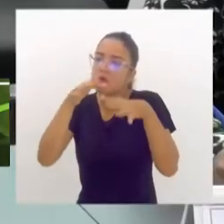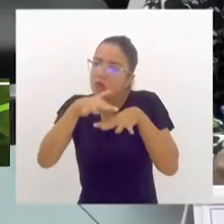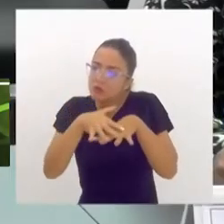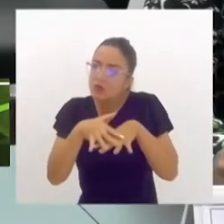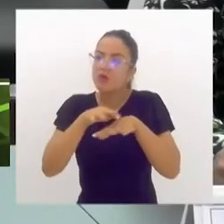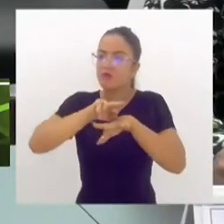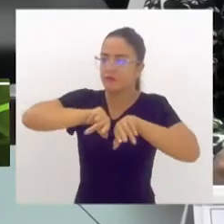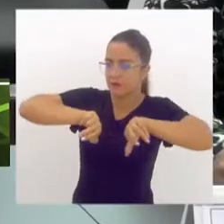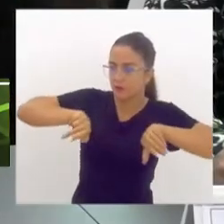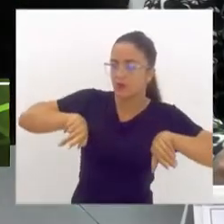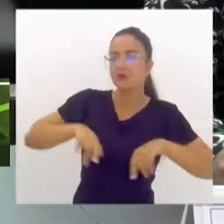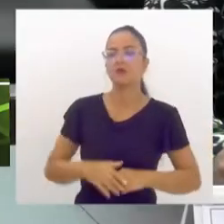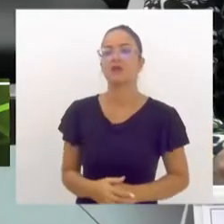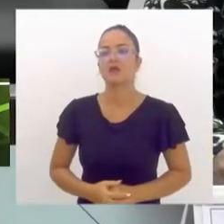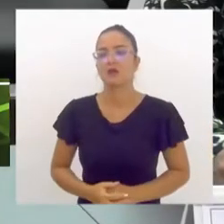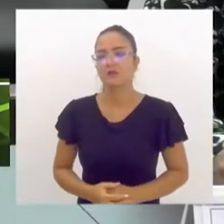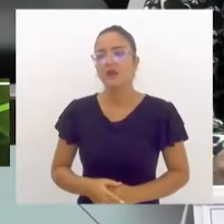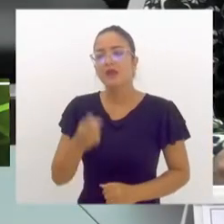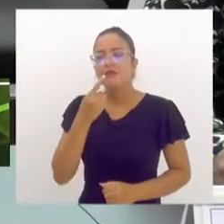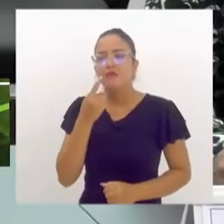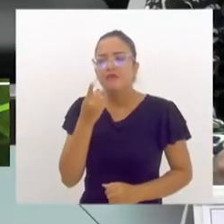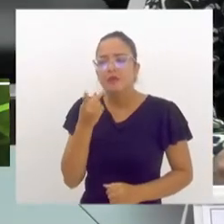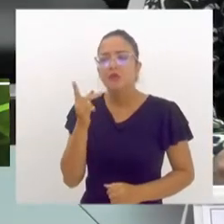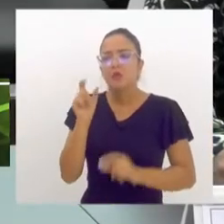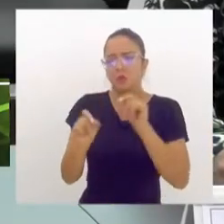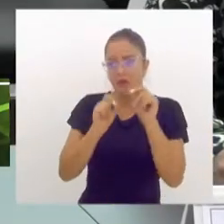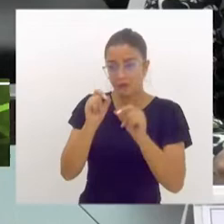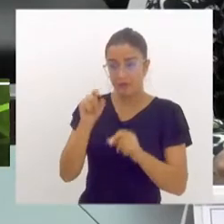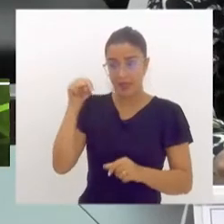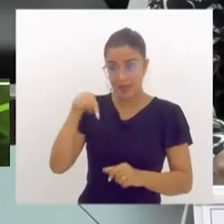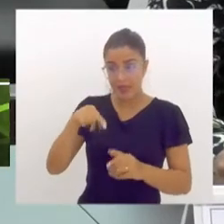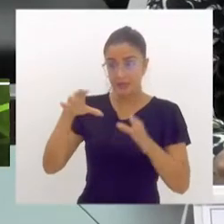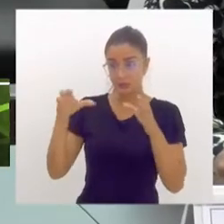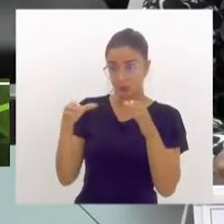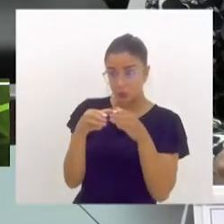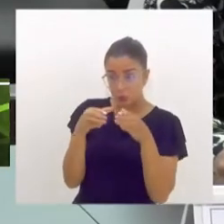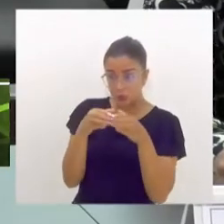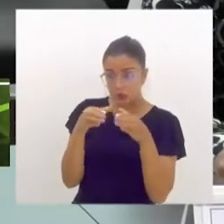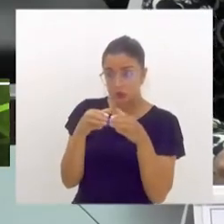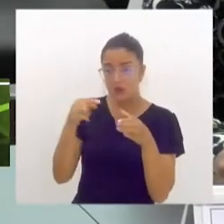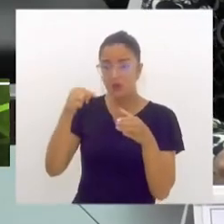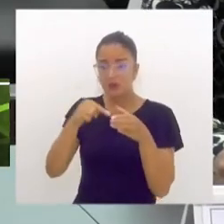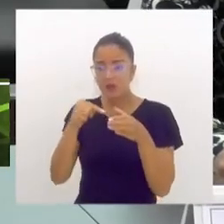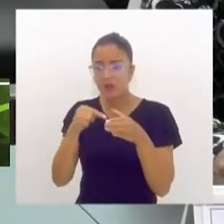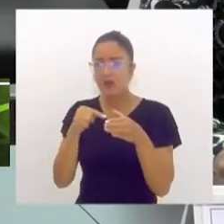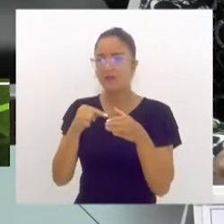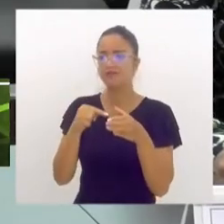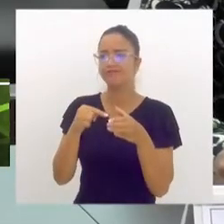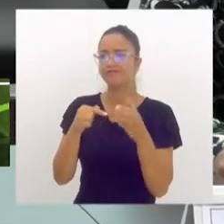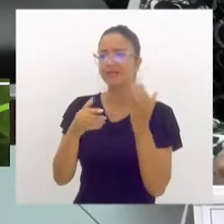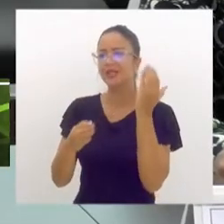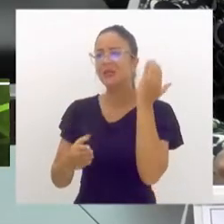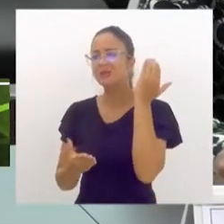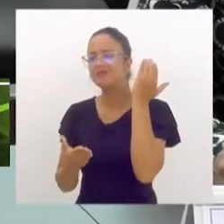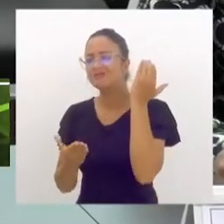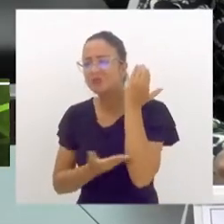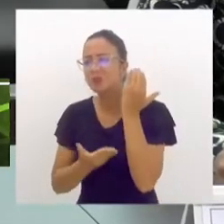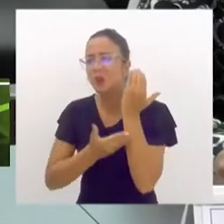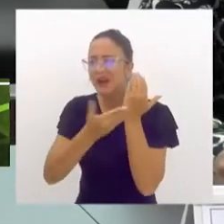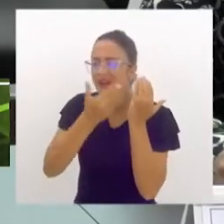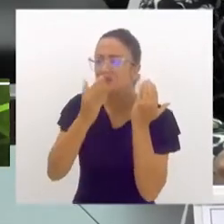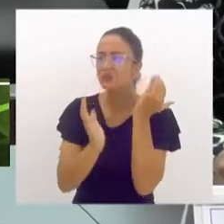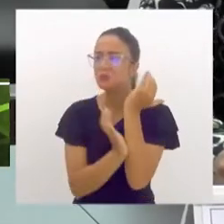destacar, é que, ao contrário das outras comissões, ela não tem um fluxo burocrático tão intenso. Na verdade,